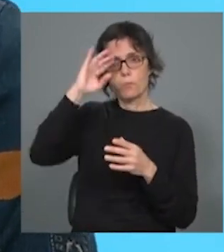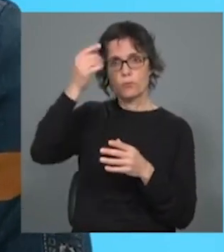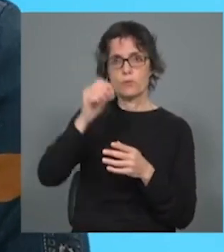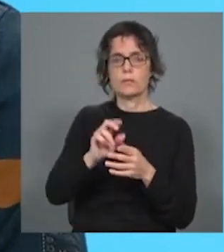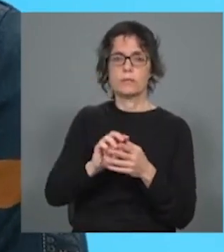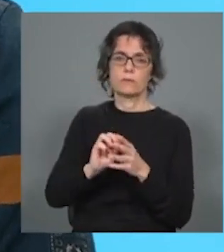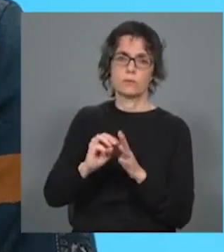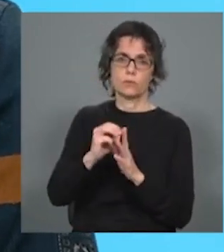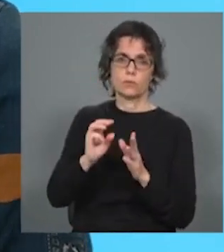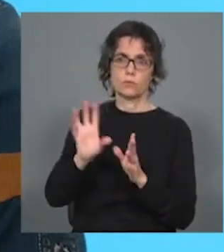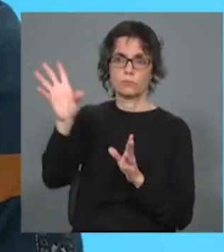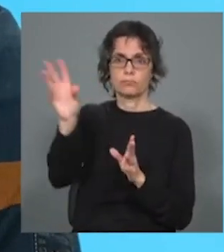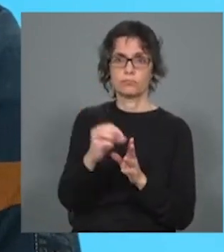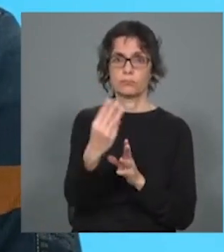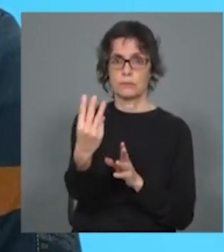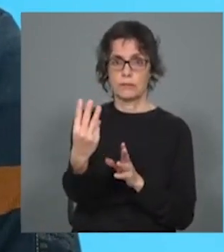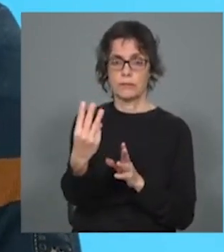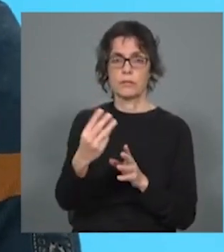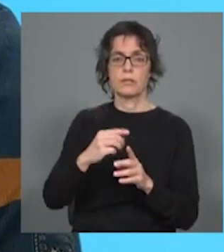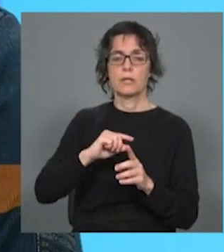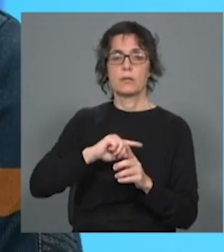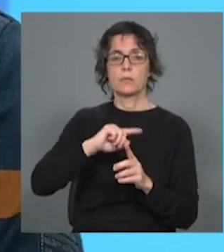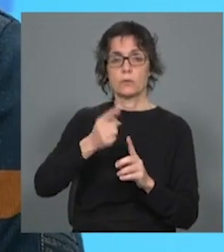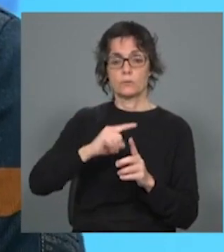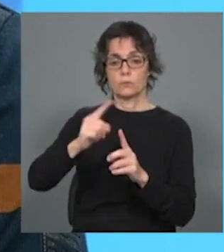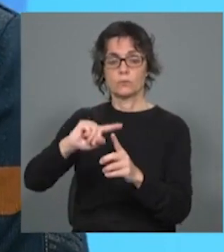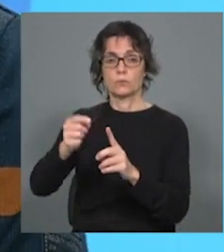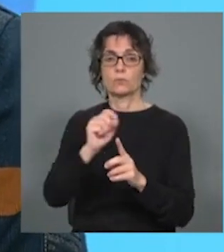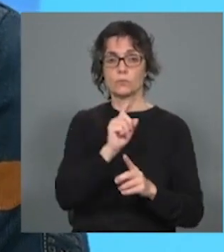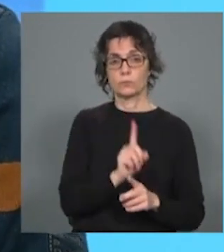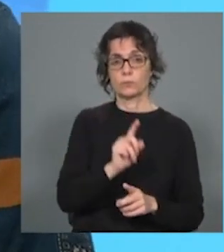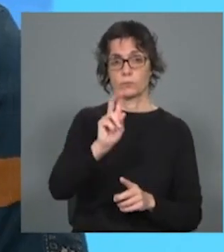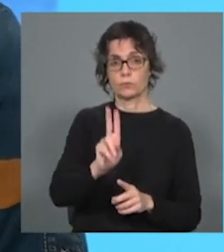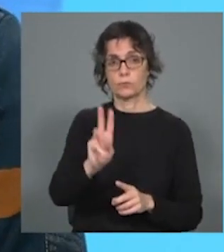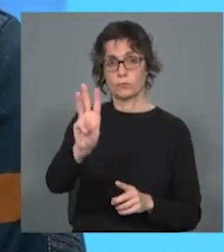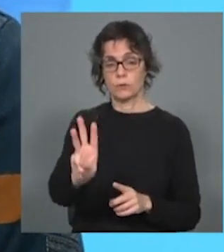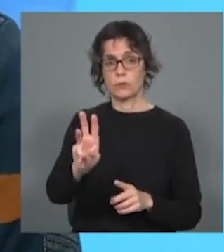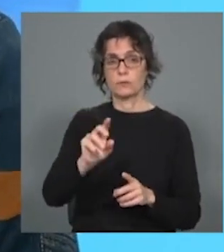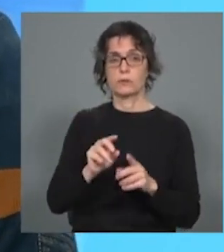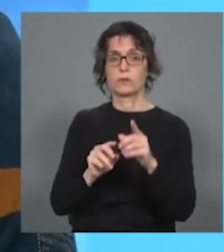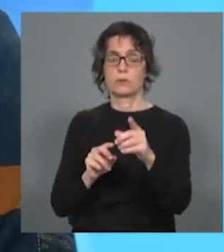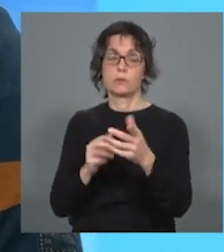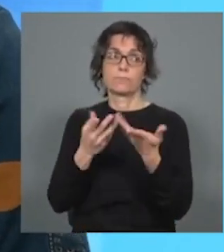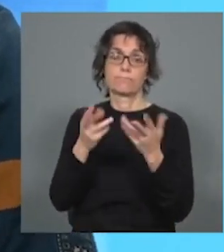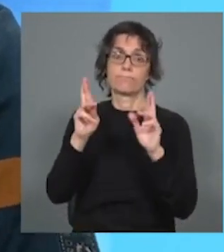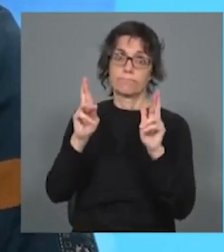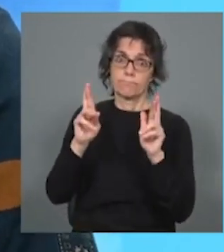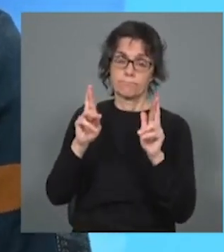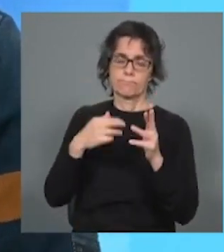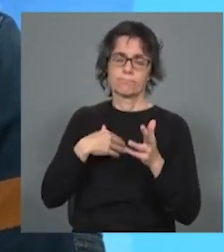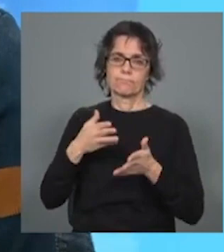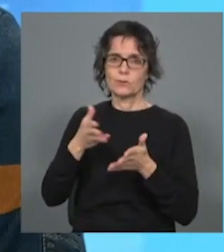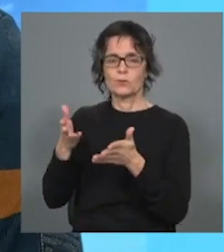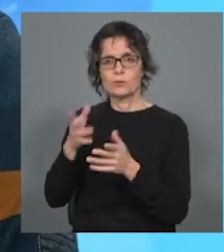ano, também devido aos bons ecos que as leituras iam tendo, e agora espero ajudar um público